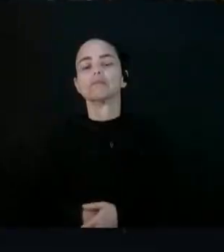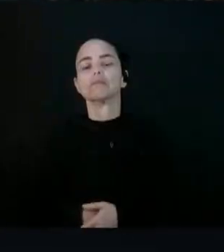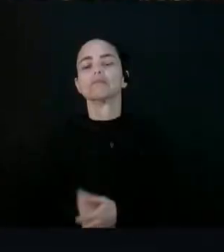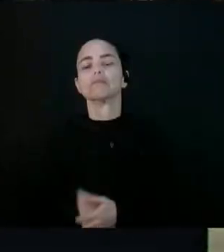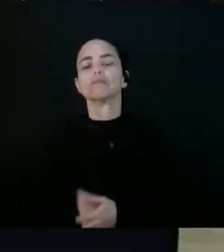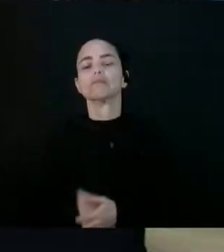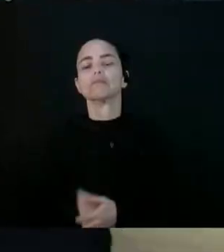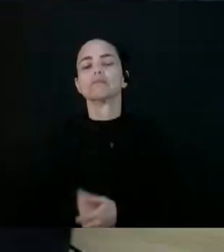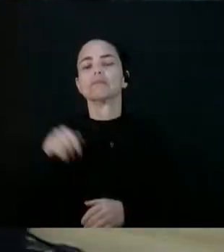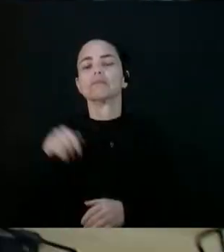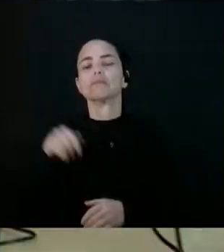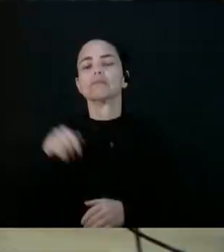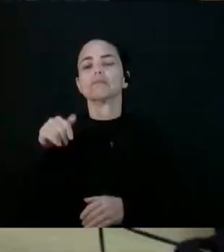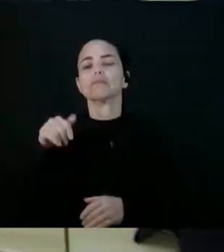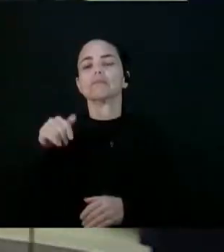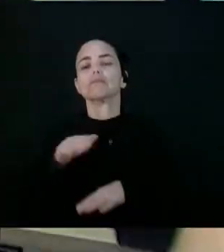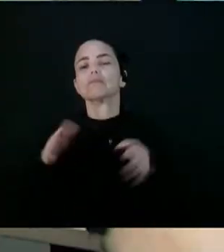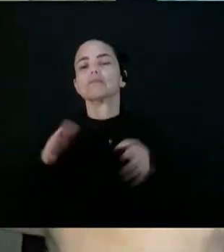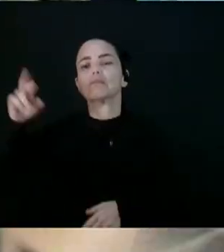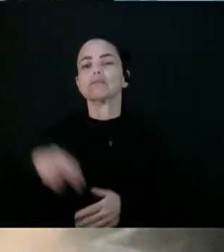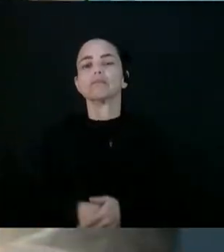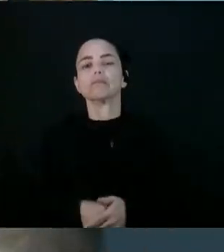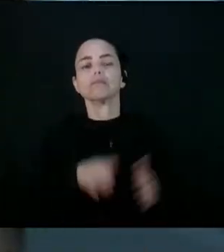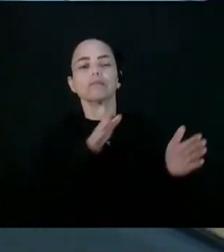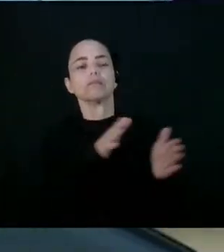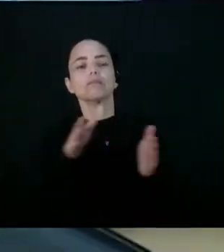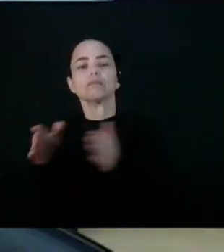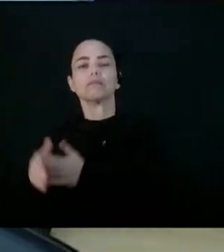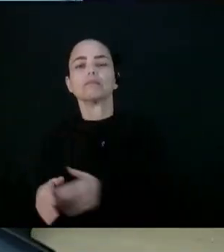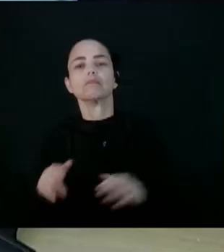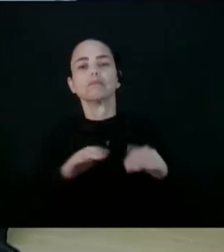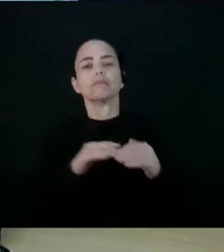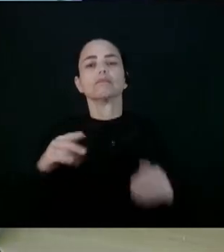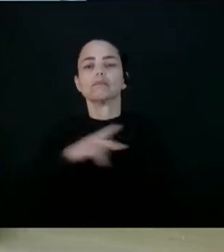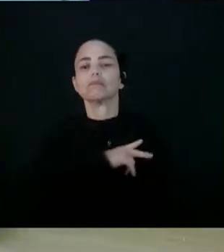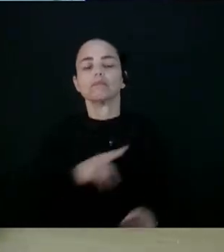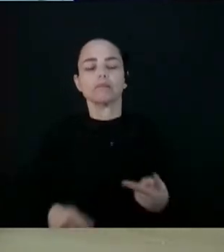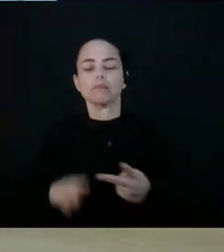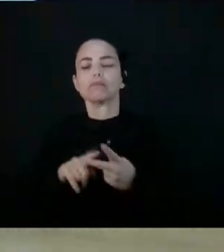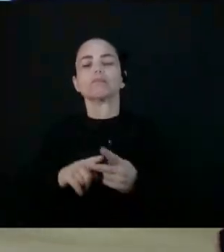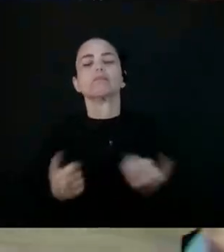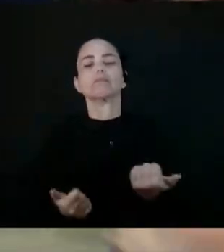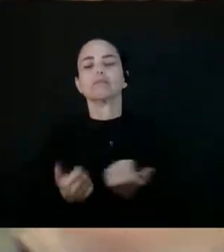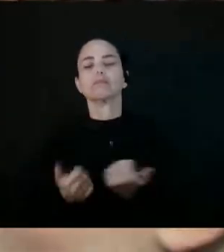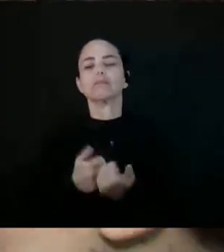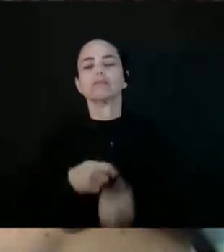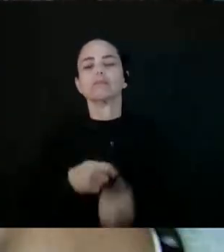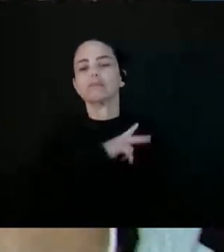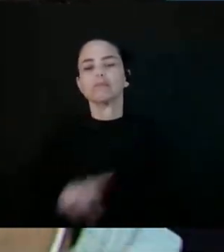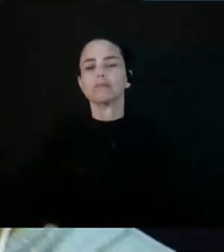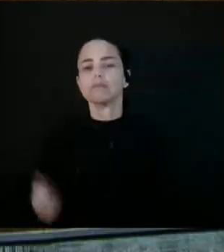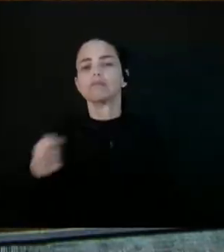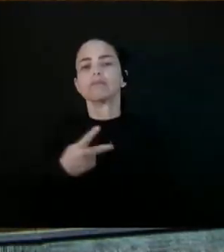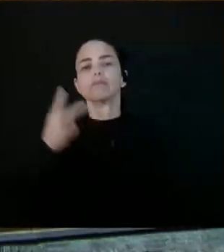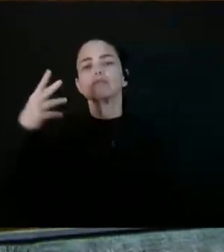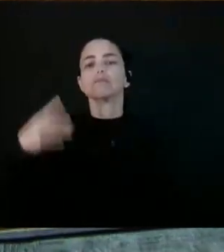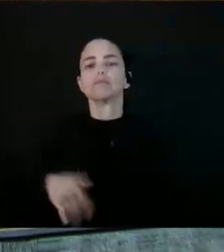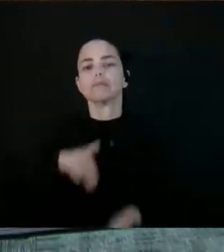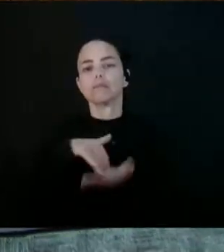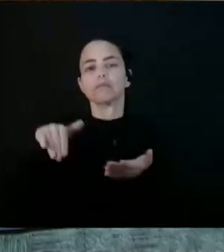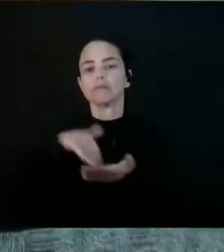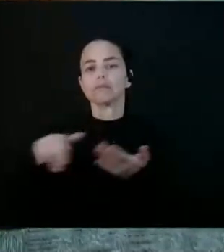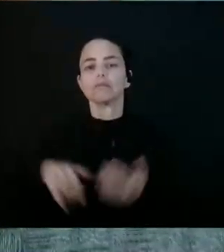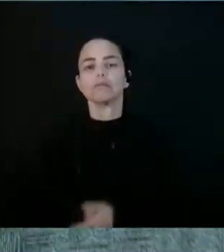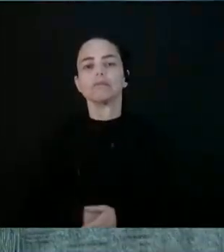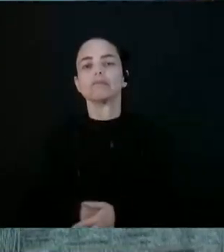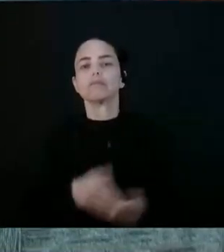diretora. As chapas foram formadas pelos cargos de presidente, vice-presidente, primeiro e segundo secretário, responsáveis